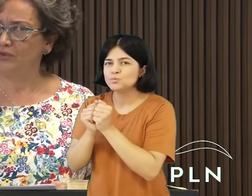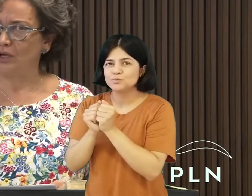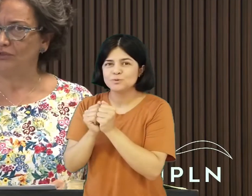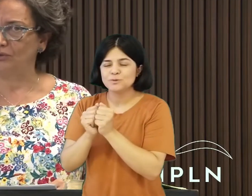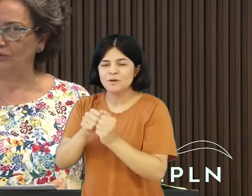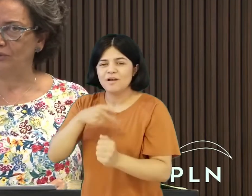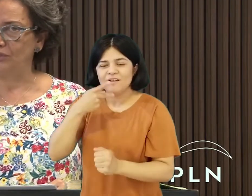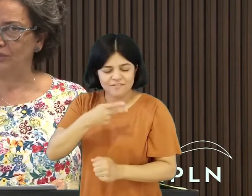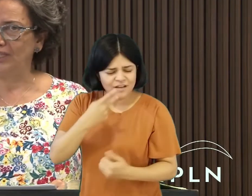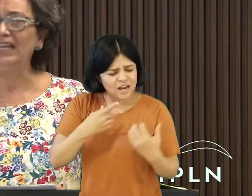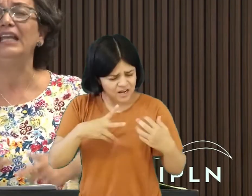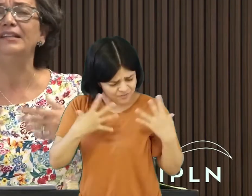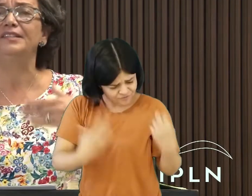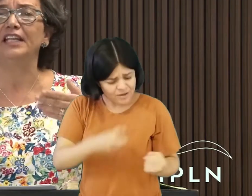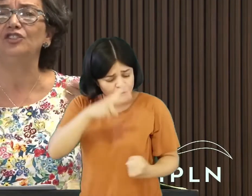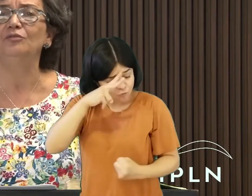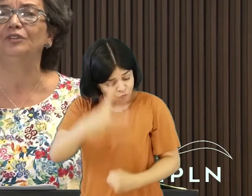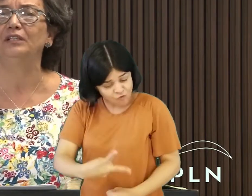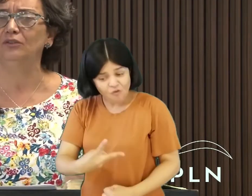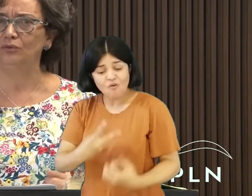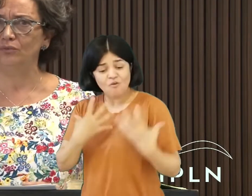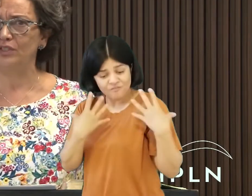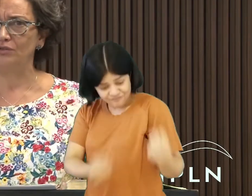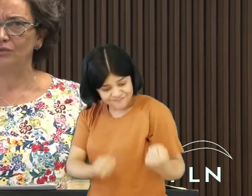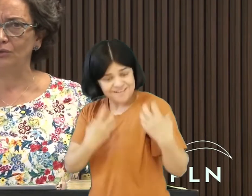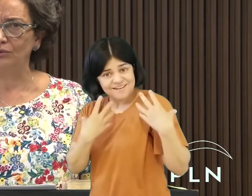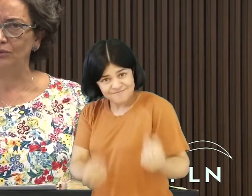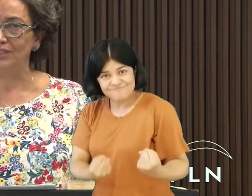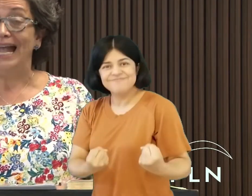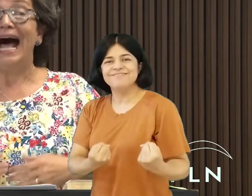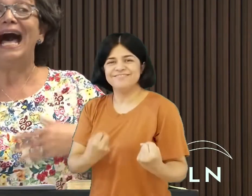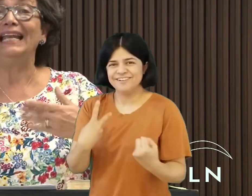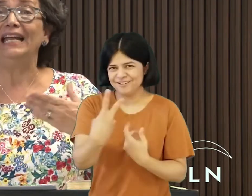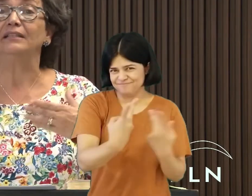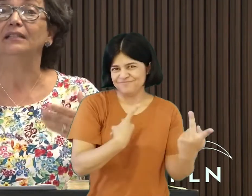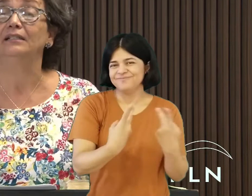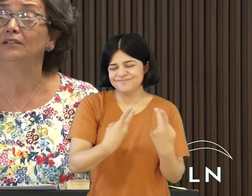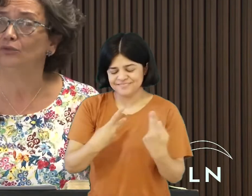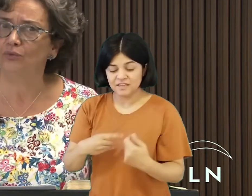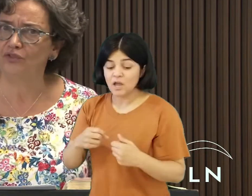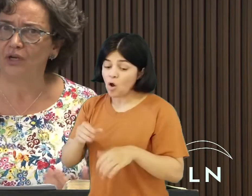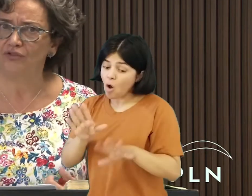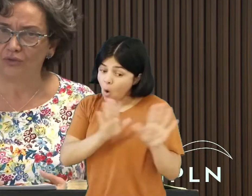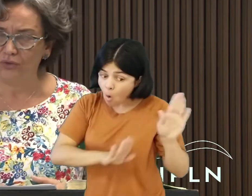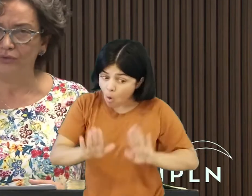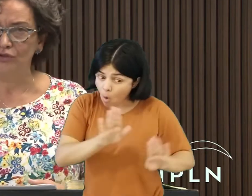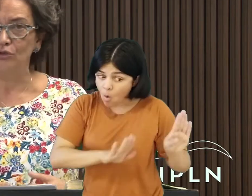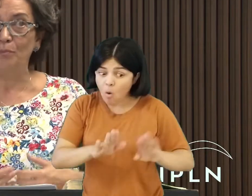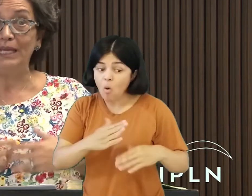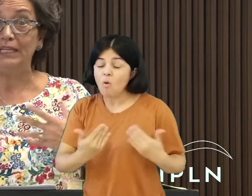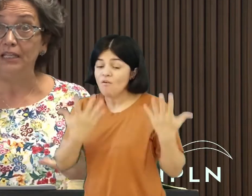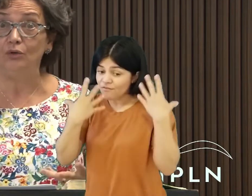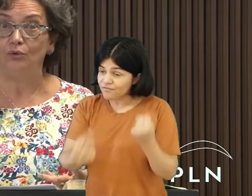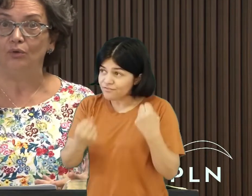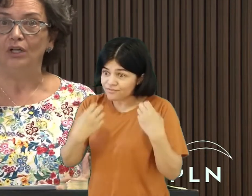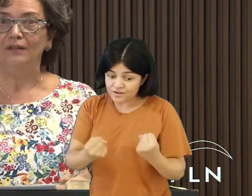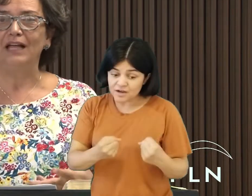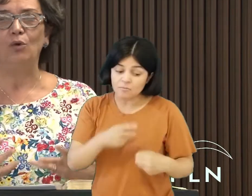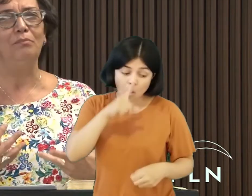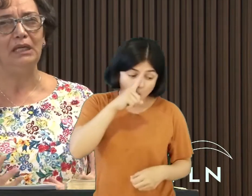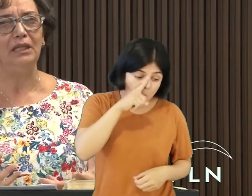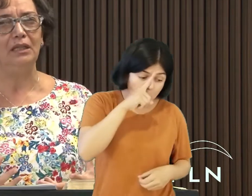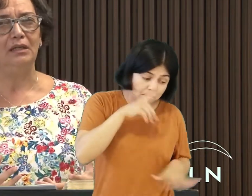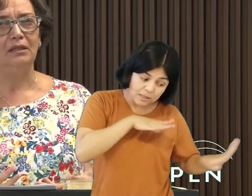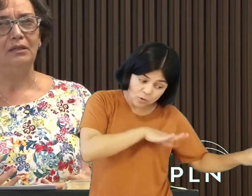encorajando uns aos outros, incentivando uns aos outros, alertando uns aos outros do perigo